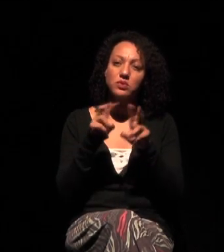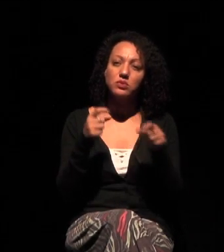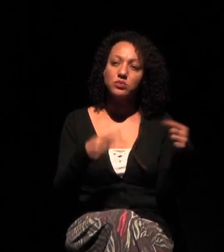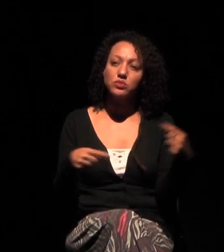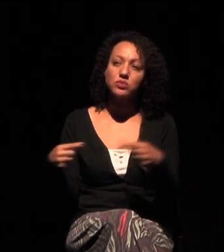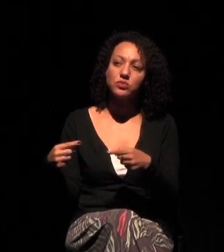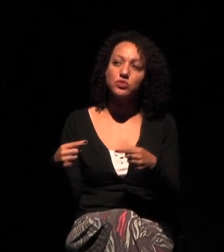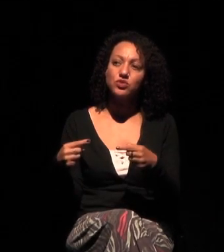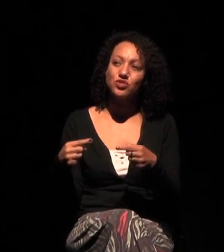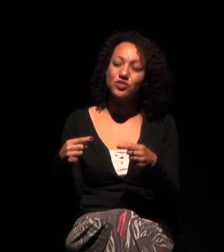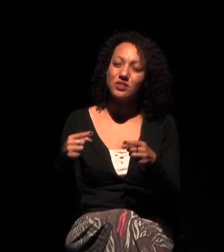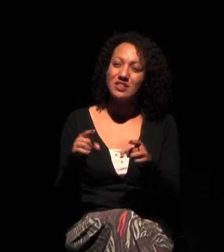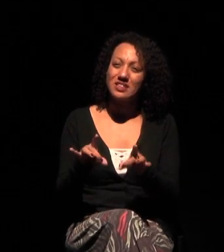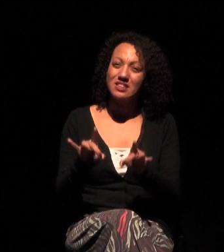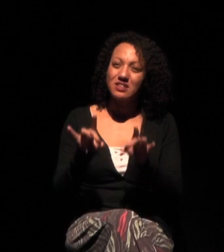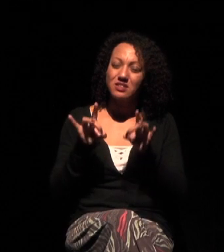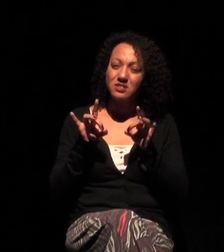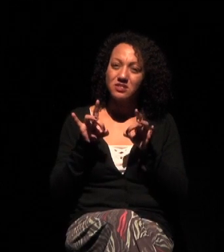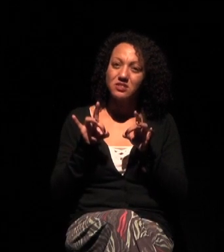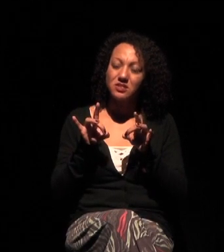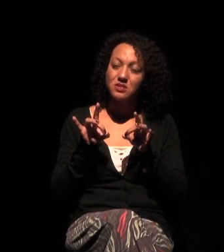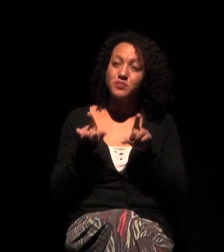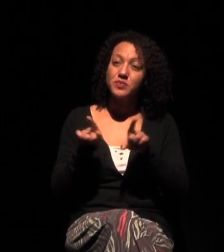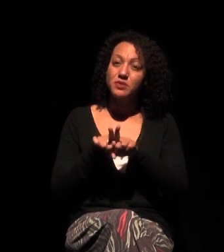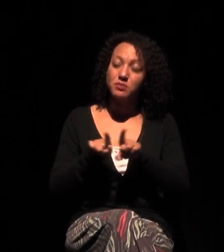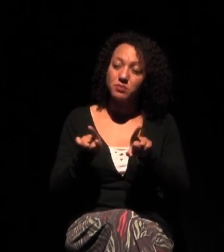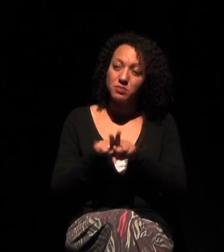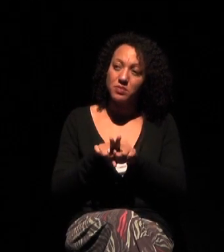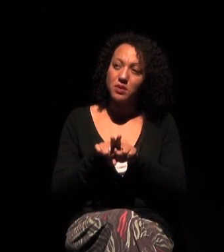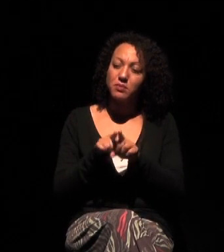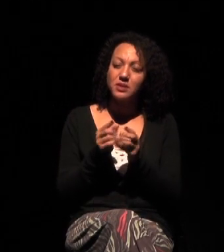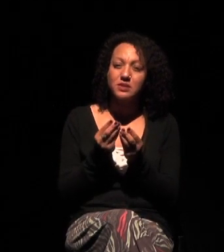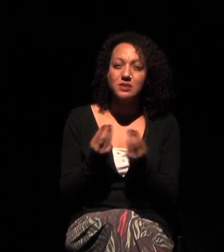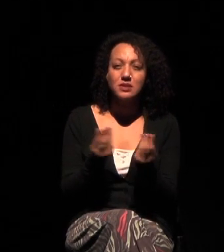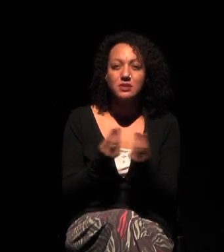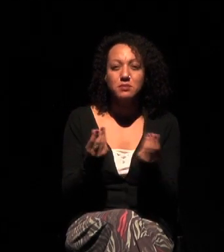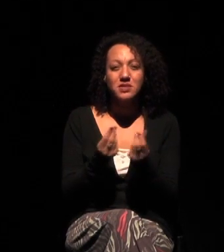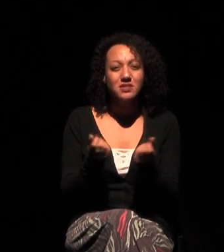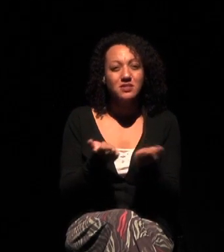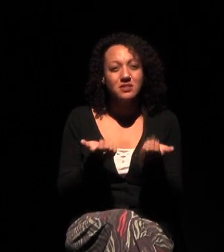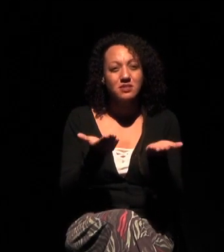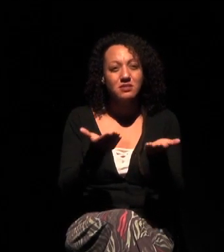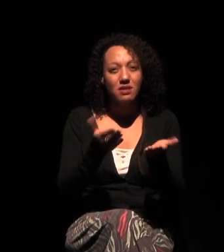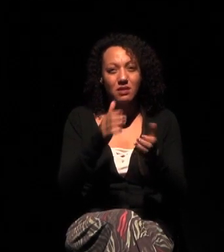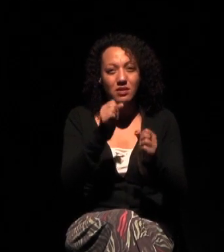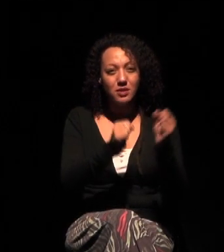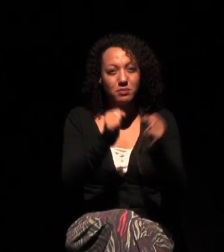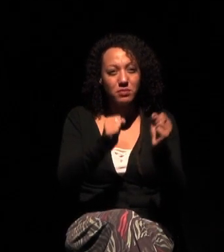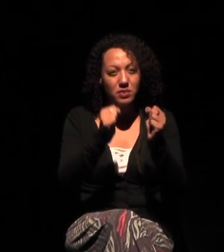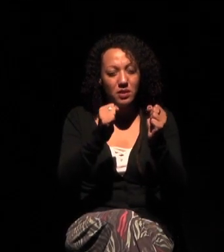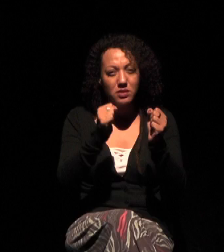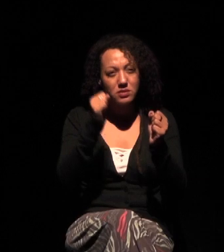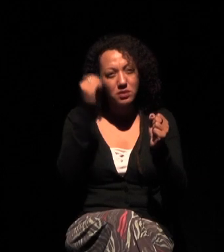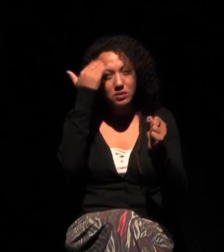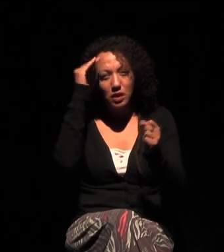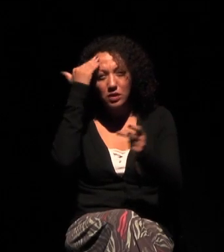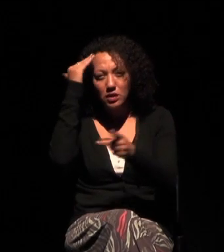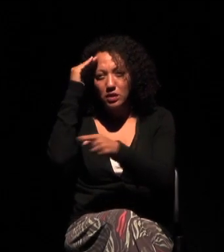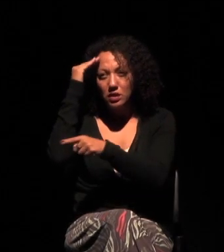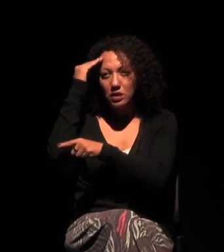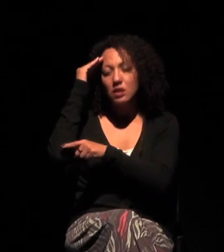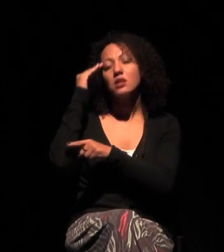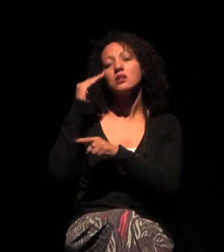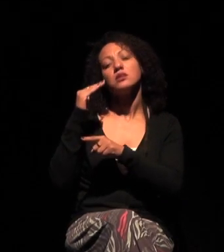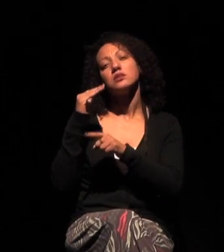fundo técnicas mas também para sensibilizar as empresas para para outras questões